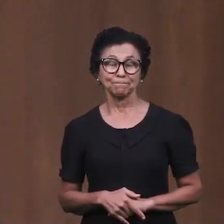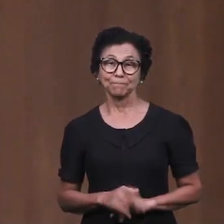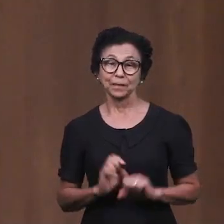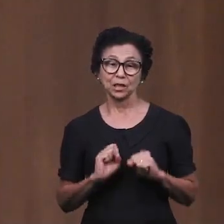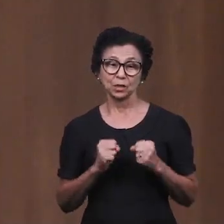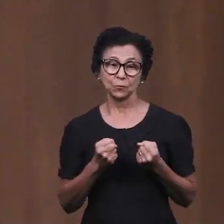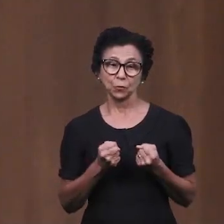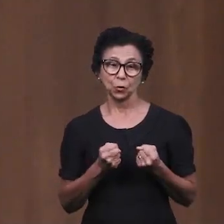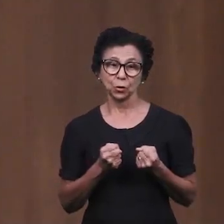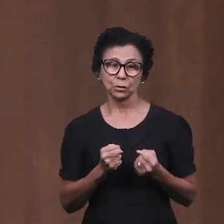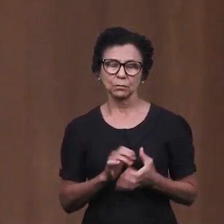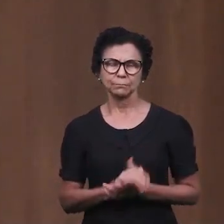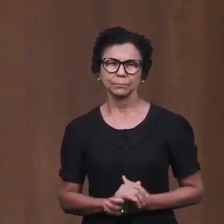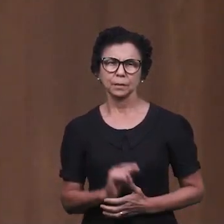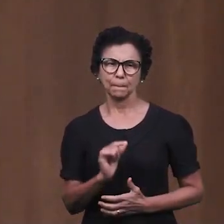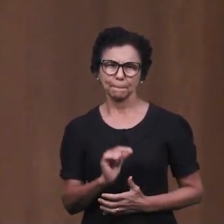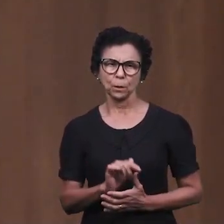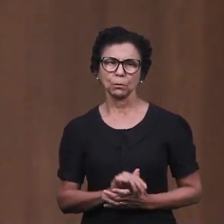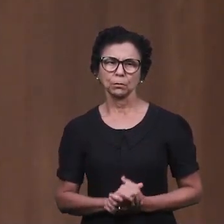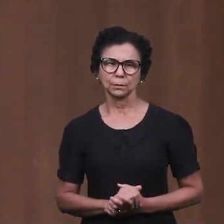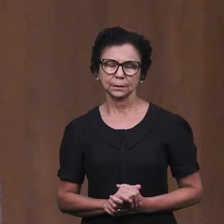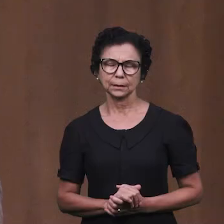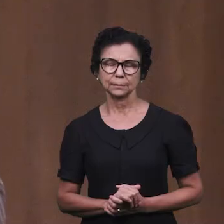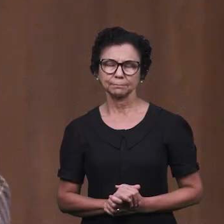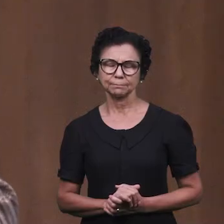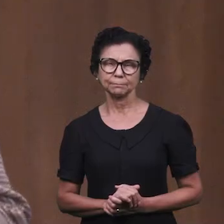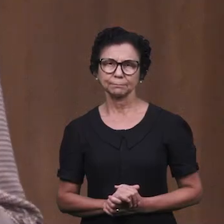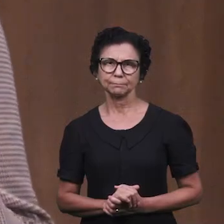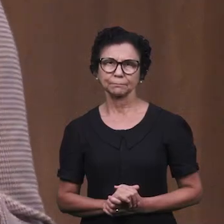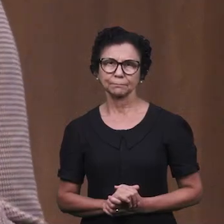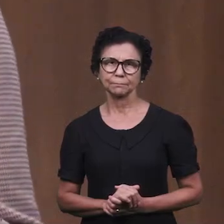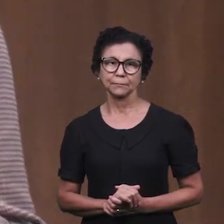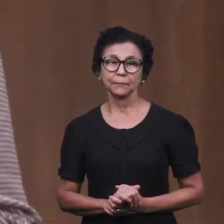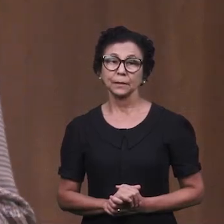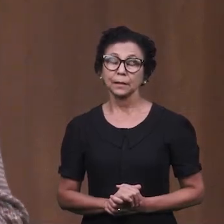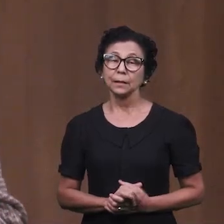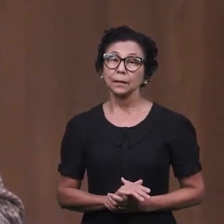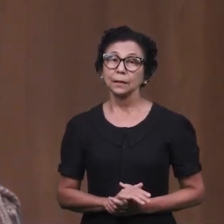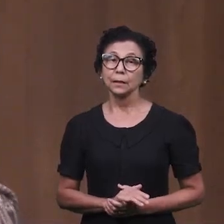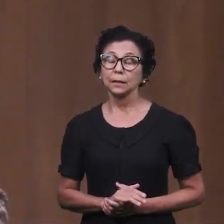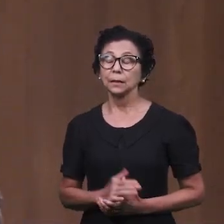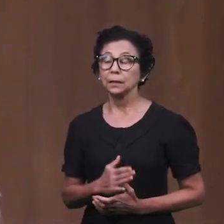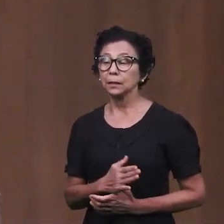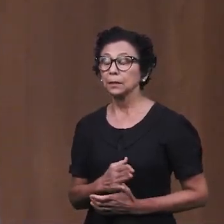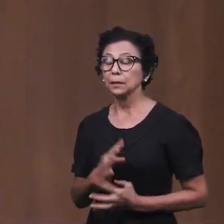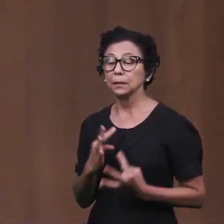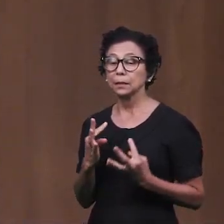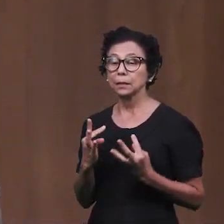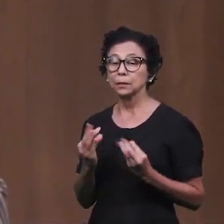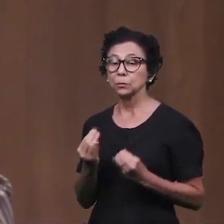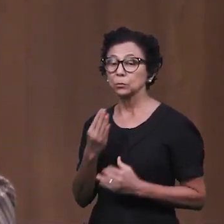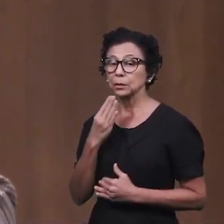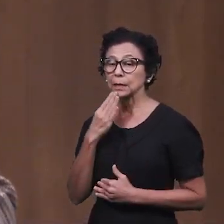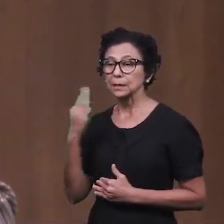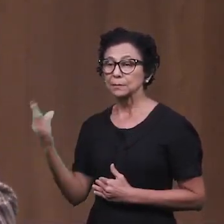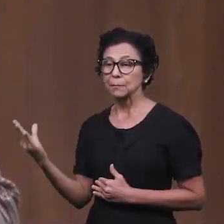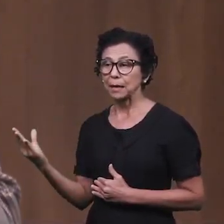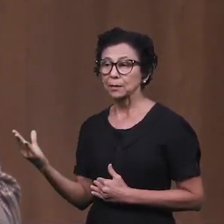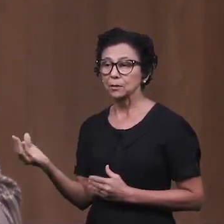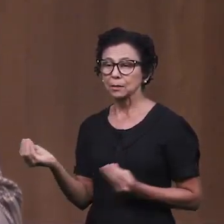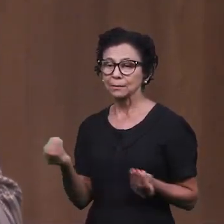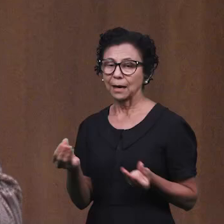e muita recompensa. Então, isso é o que eu costumo trazer para pais e consultório. E eu